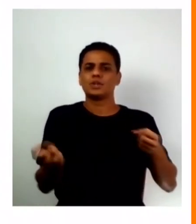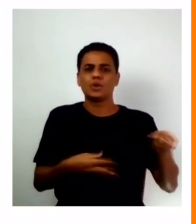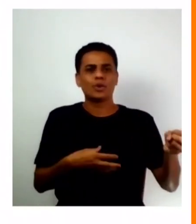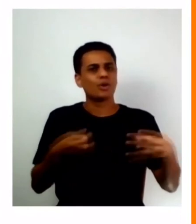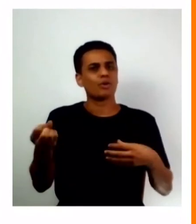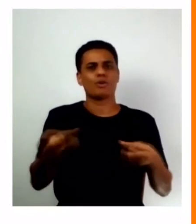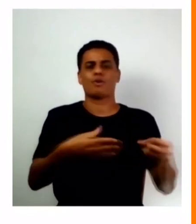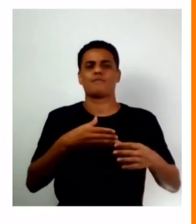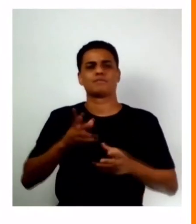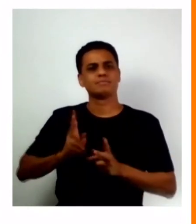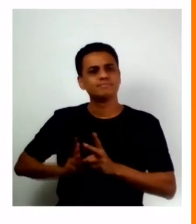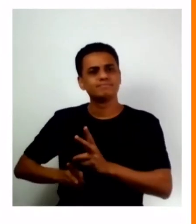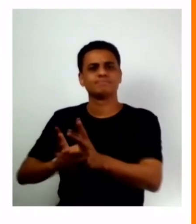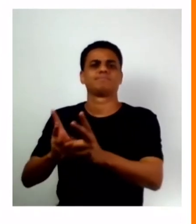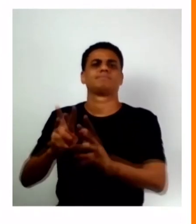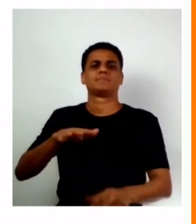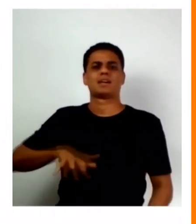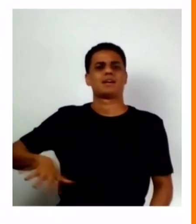profissionais da gestão cultural.